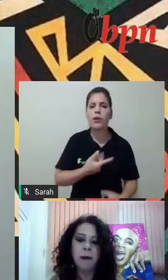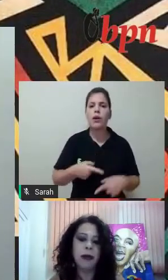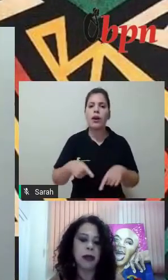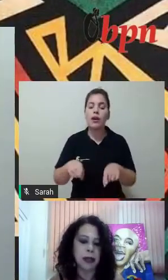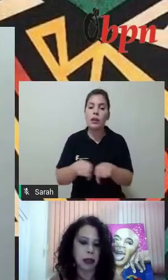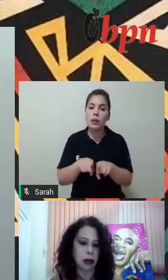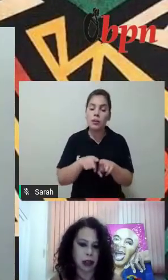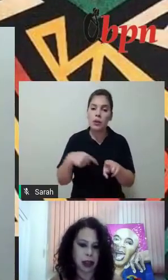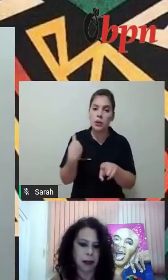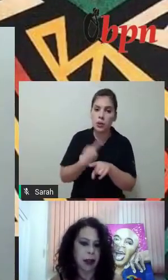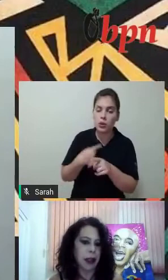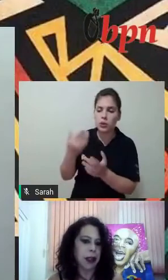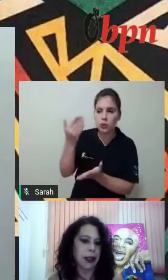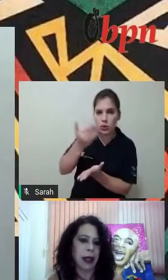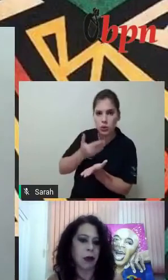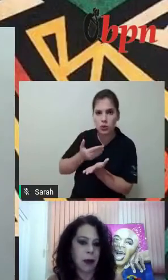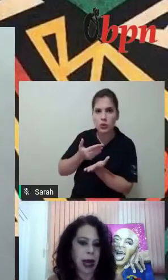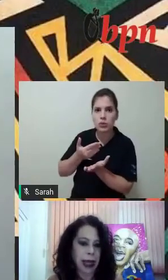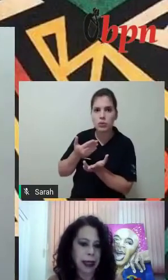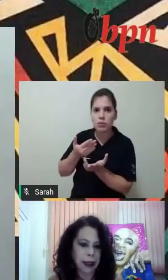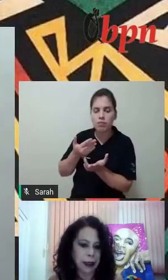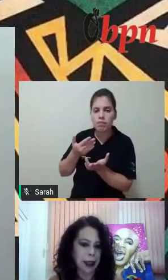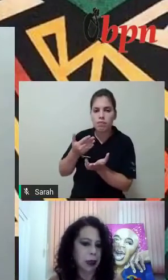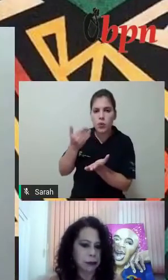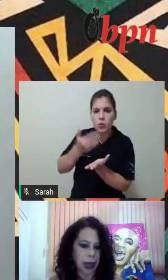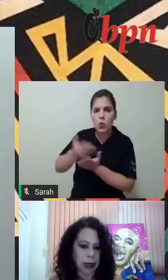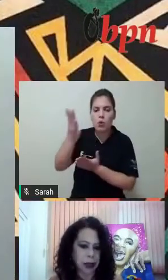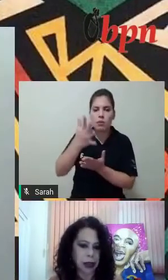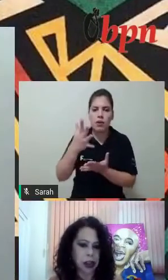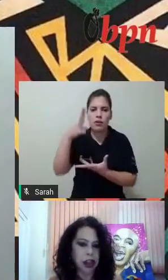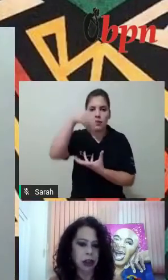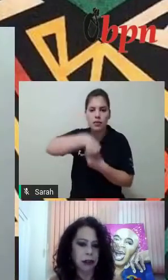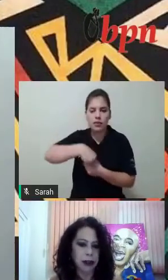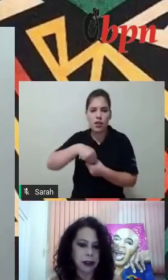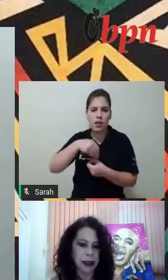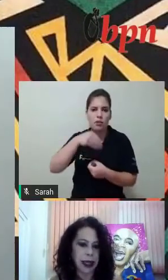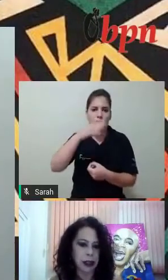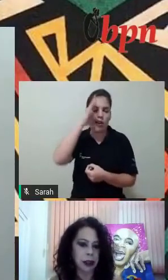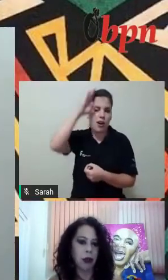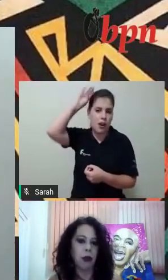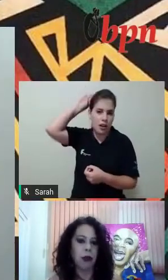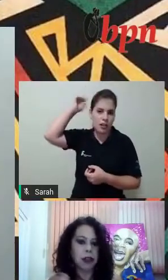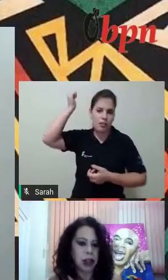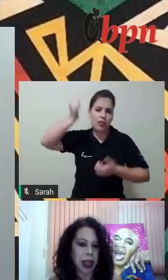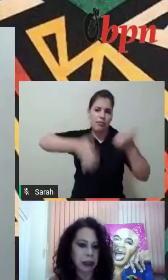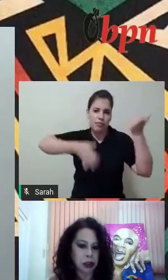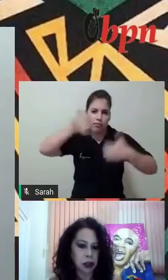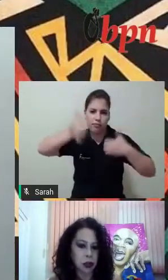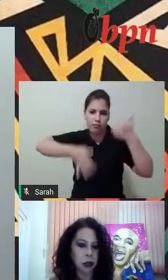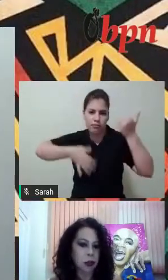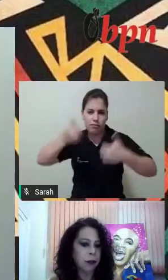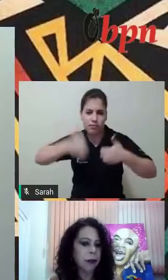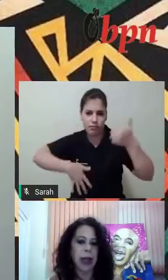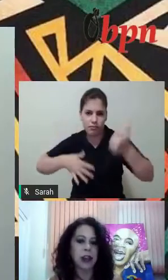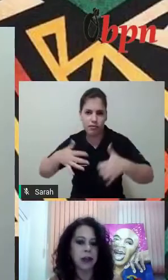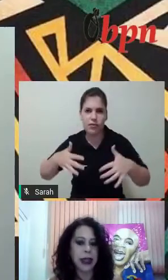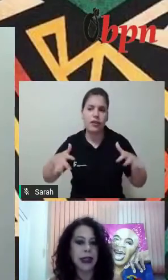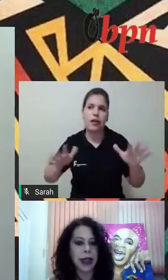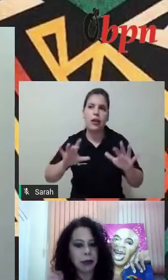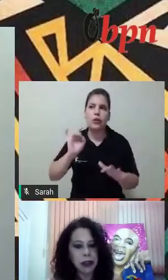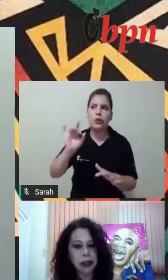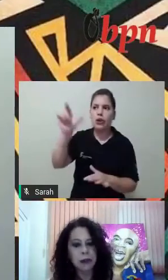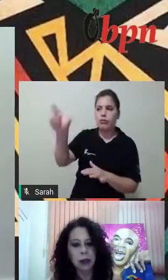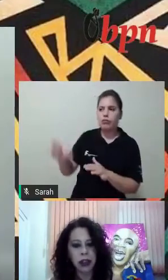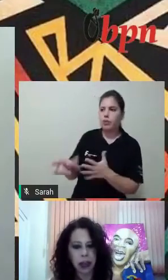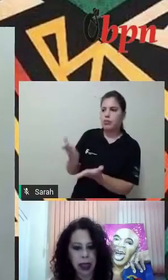gente rompe com essa lógica da cobaia, né, que é o espaço que a gente tinha na universidade como objeto de estudo, a gente vai